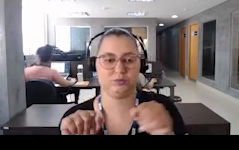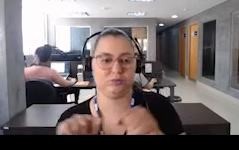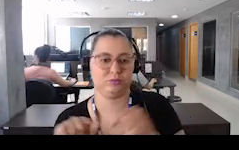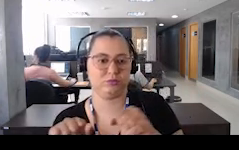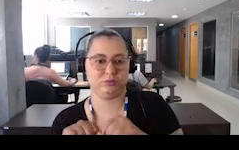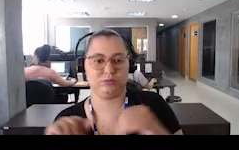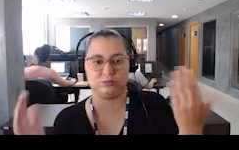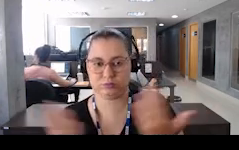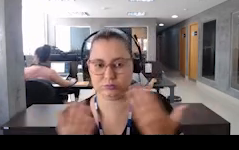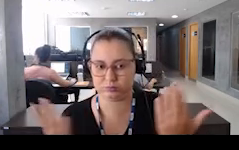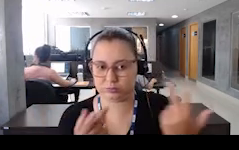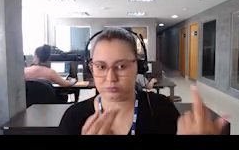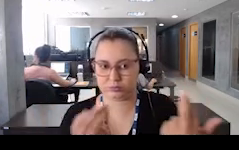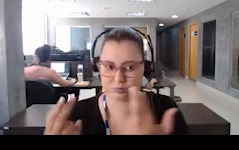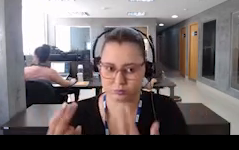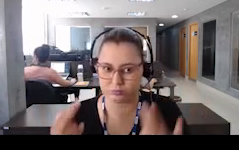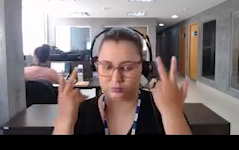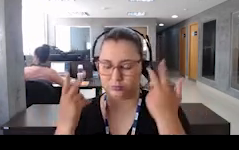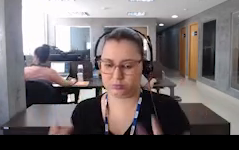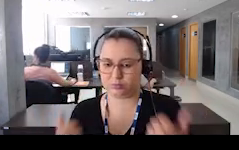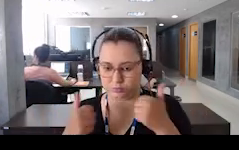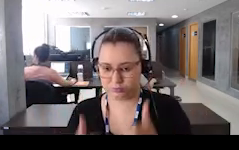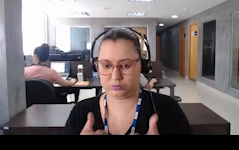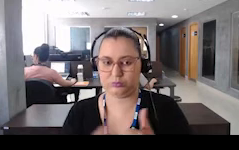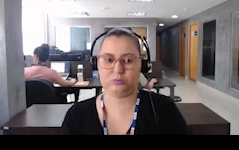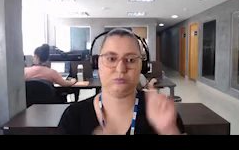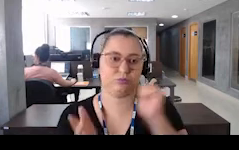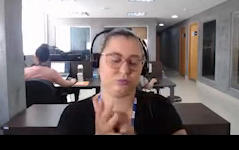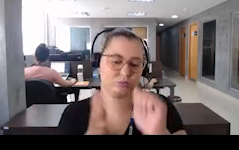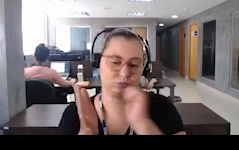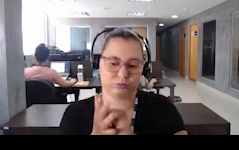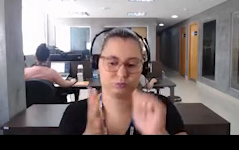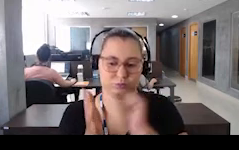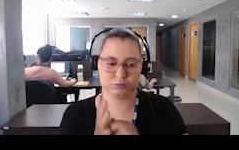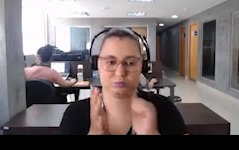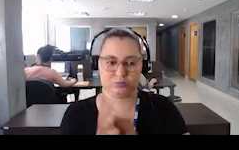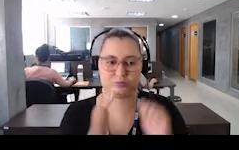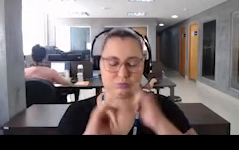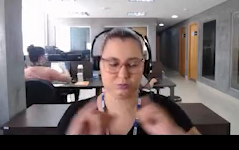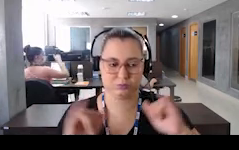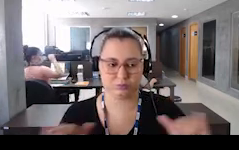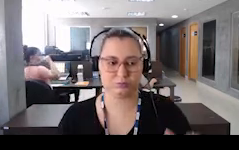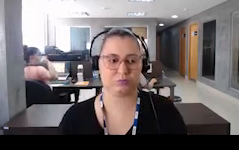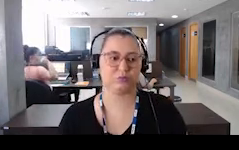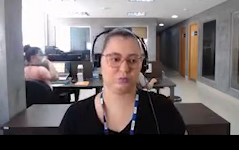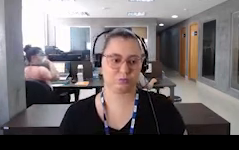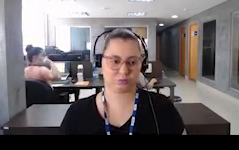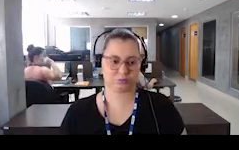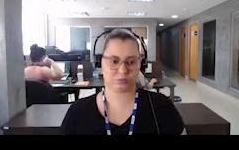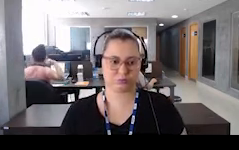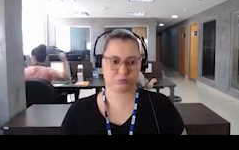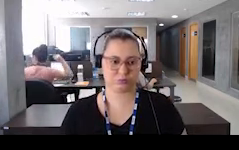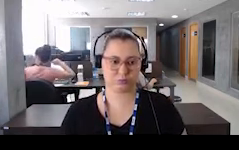com vocês, vocês vão conseguir responder elas aí tranquilamente, certo? Apagar essas informações aqui também, porque a potência das